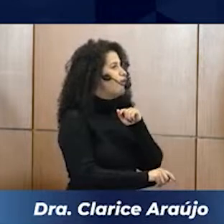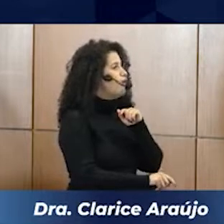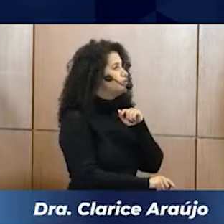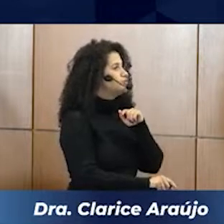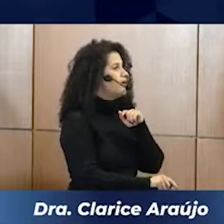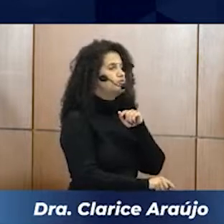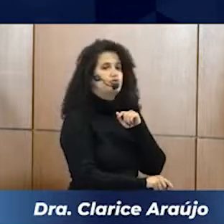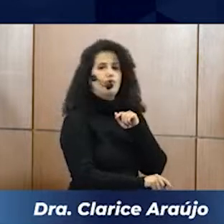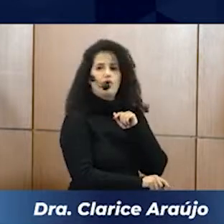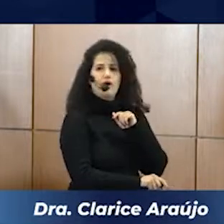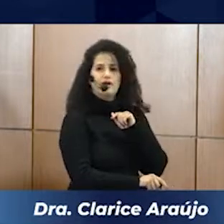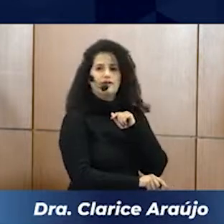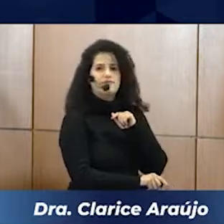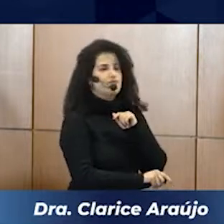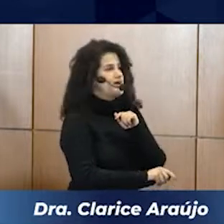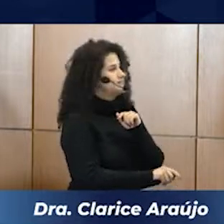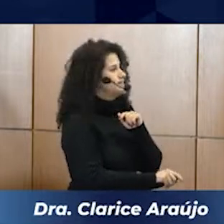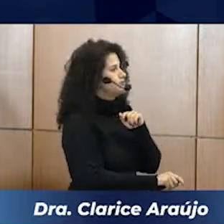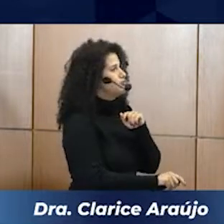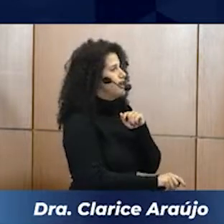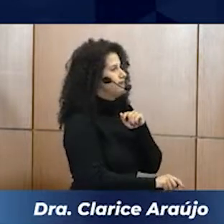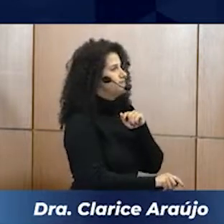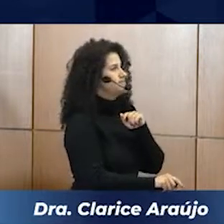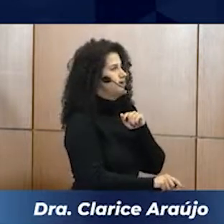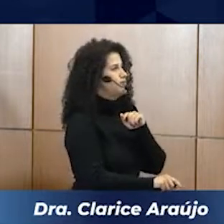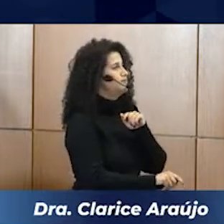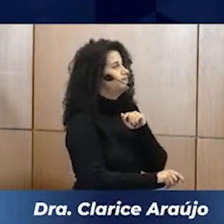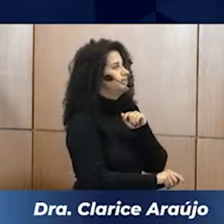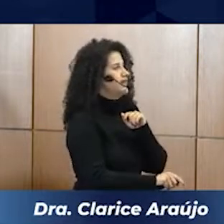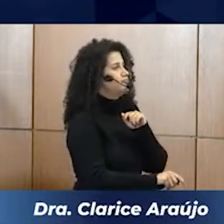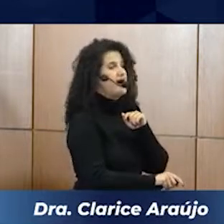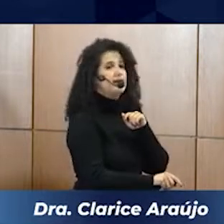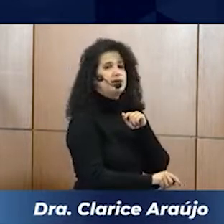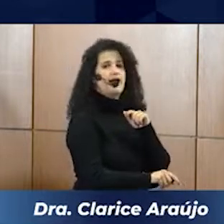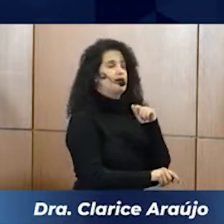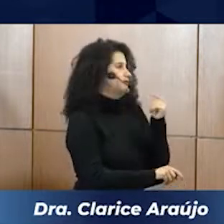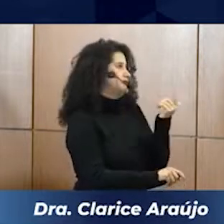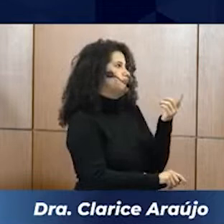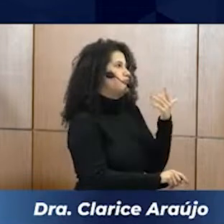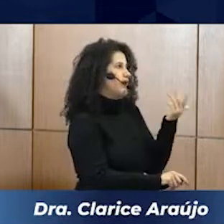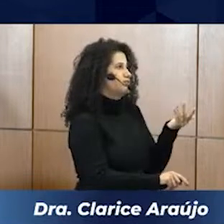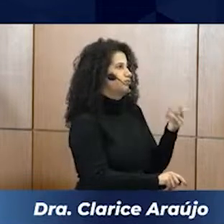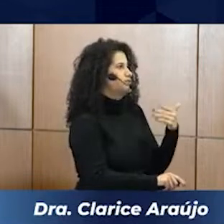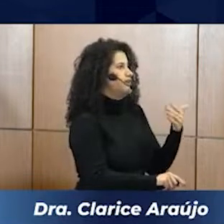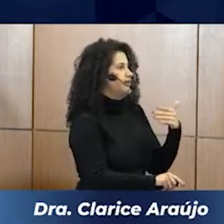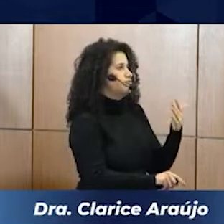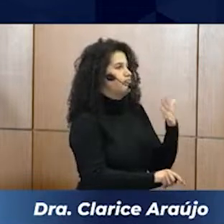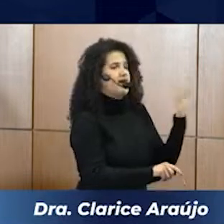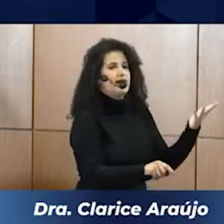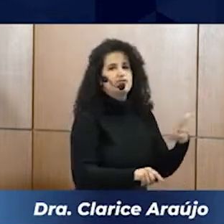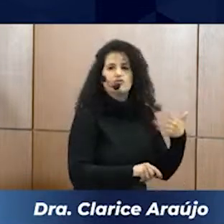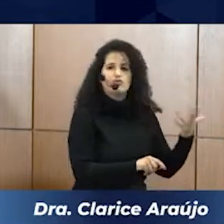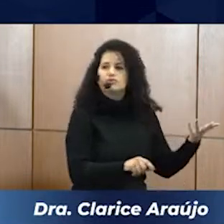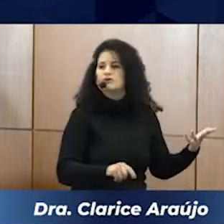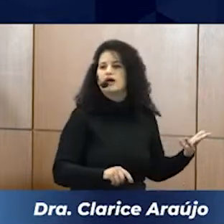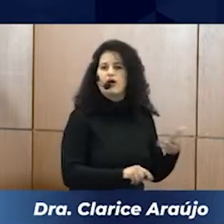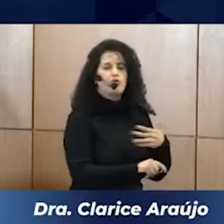tinha outro autor fazendo uma revisão, né, para a key practitioner, né, de prático,